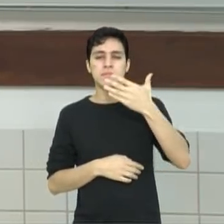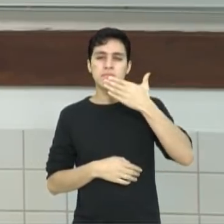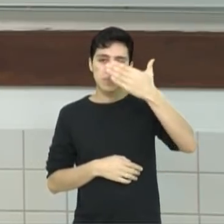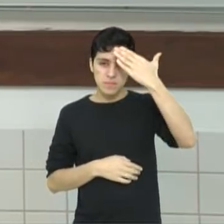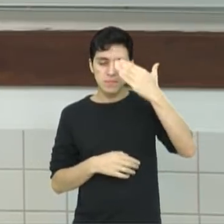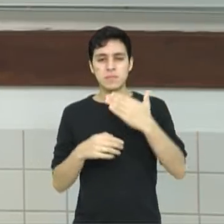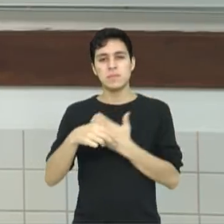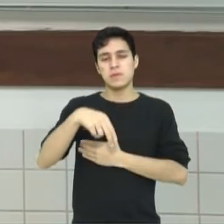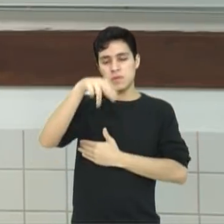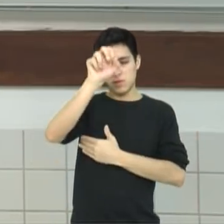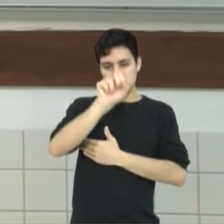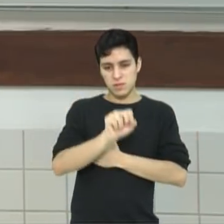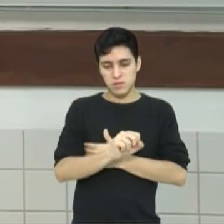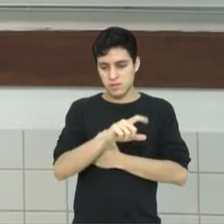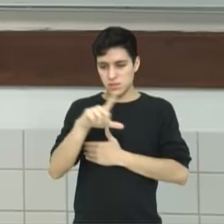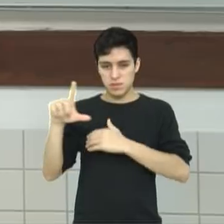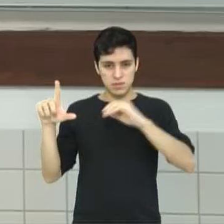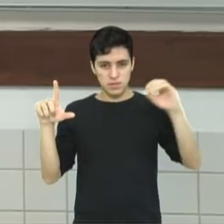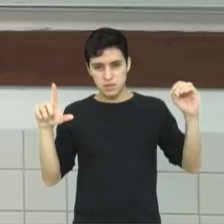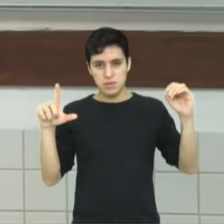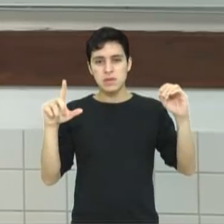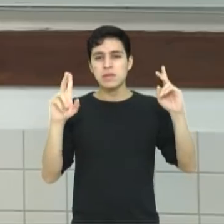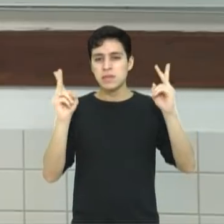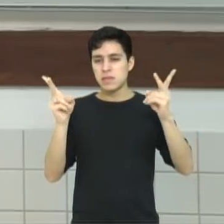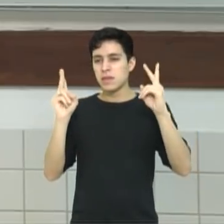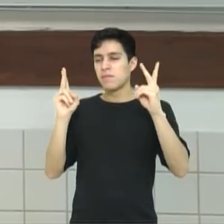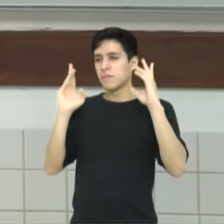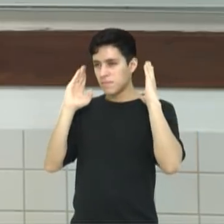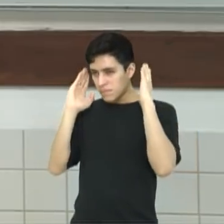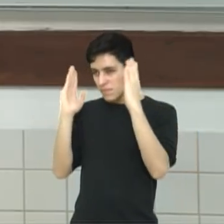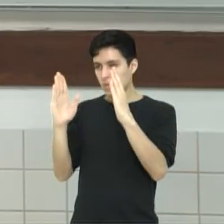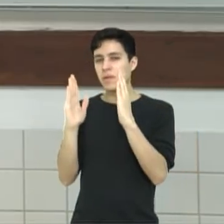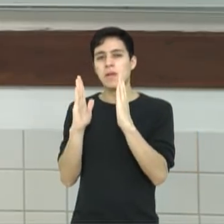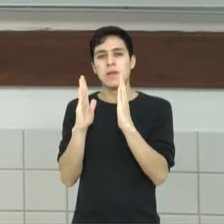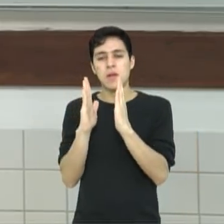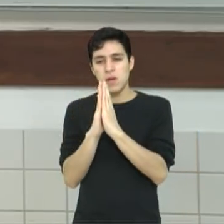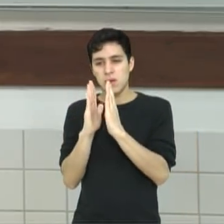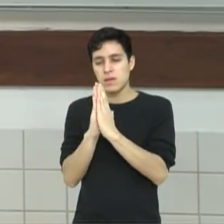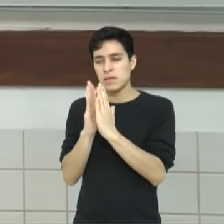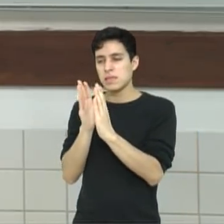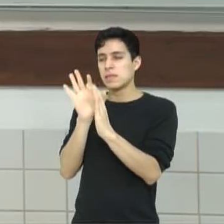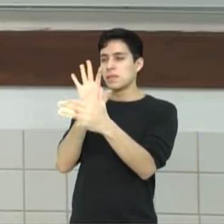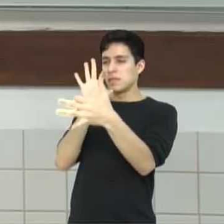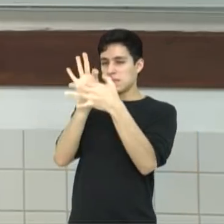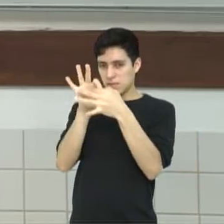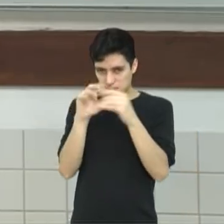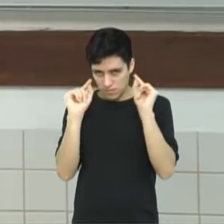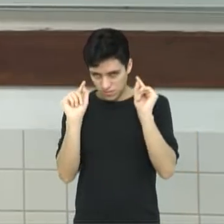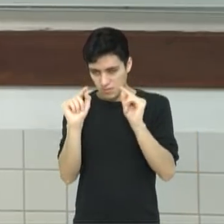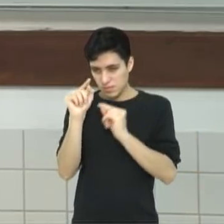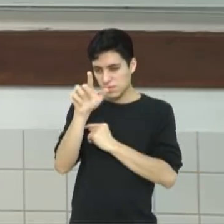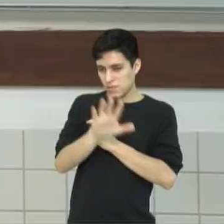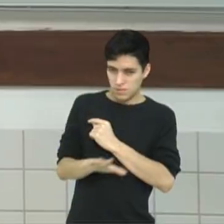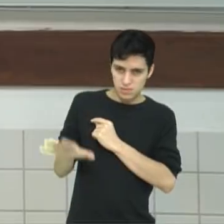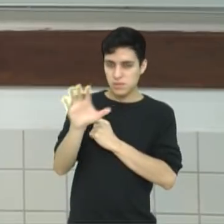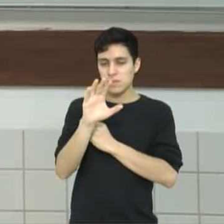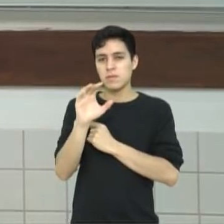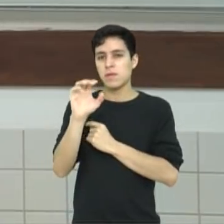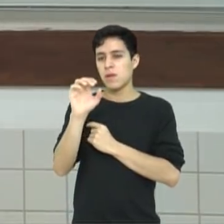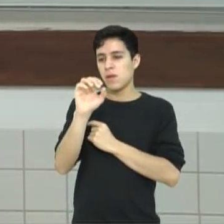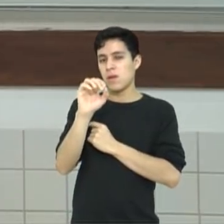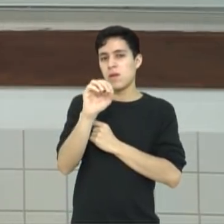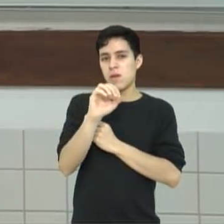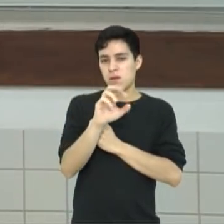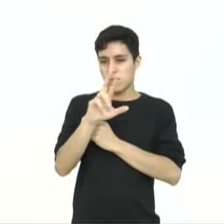todos os lugares para ir, inclusive, mas ele resolveu ascender ao céu diretamente de Jerusalém, o que vai criar um problema religioso enorme, porque é uma cidade sagrada